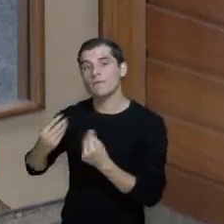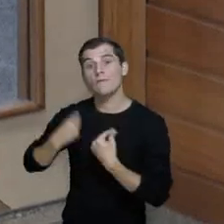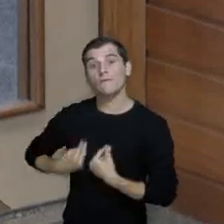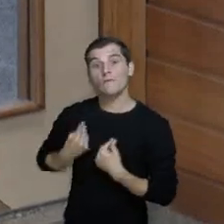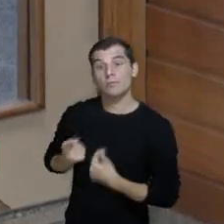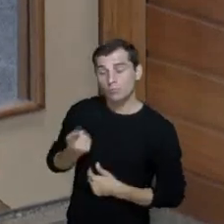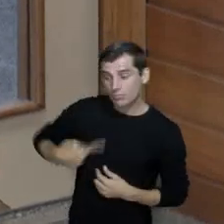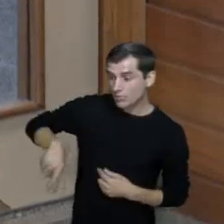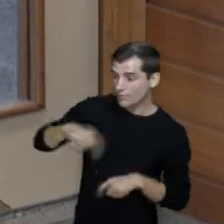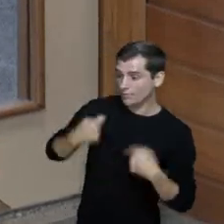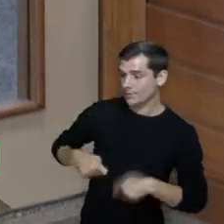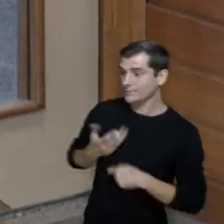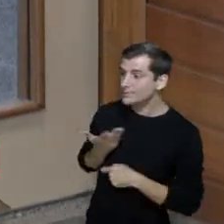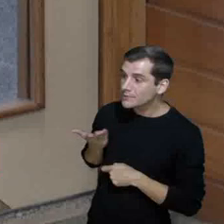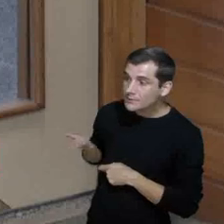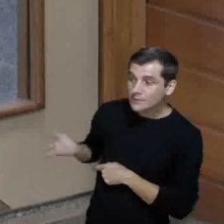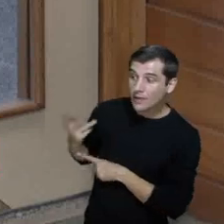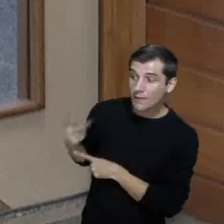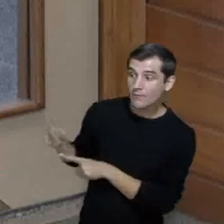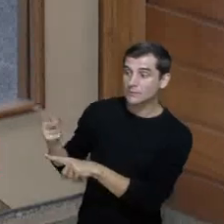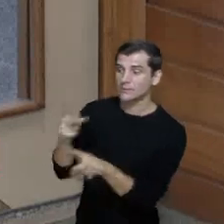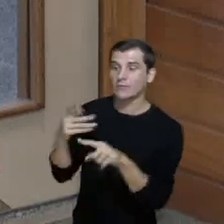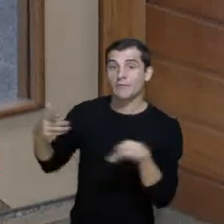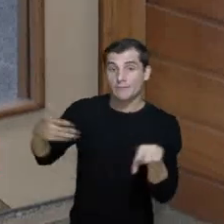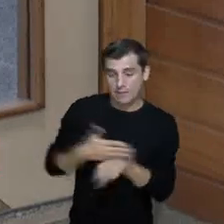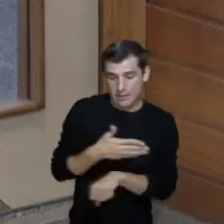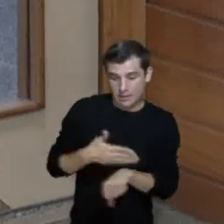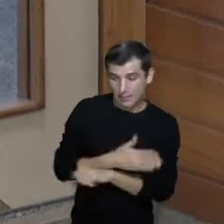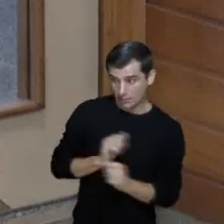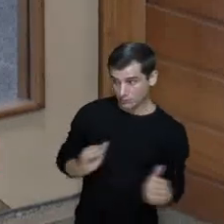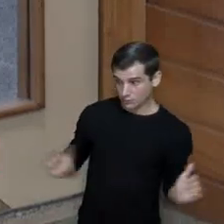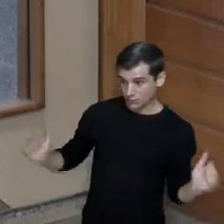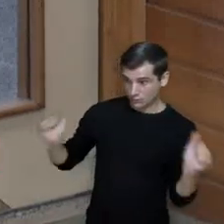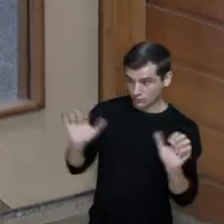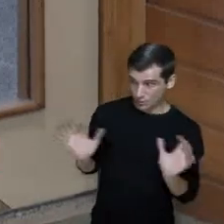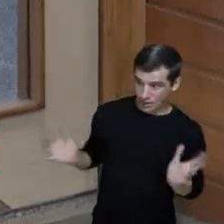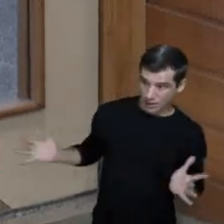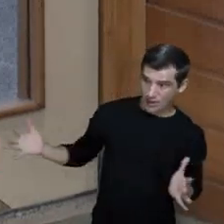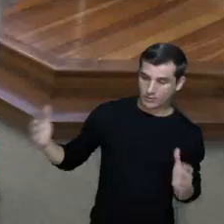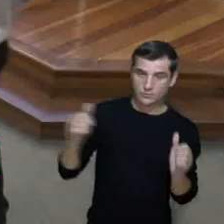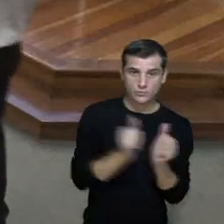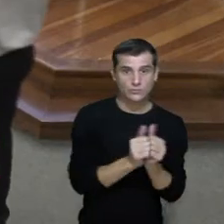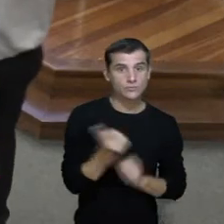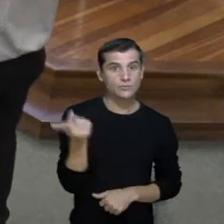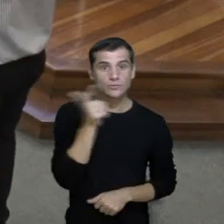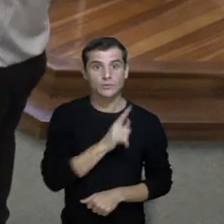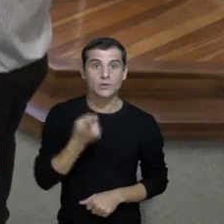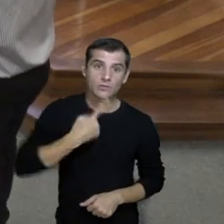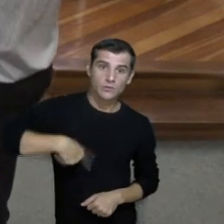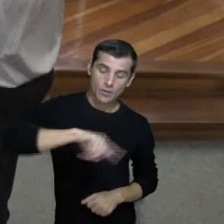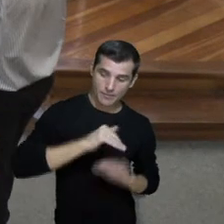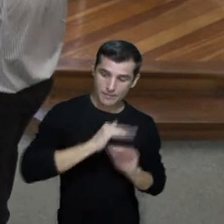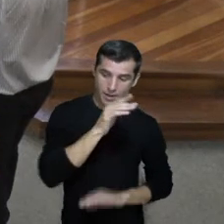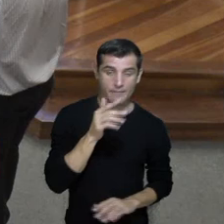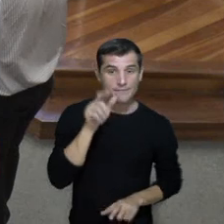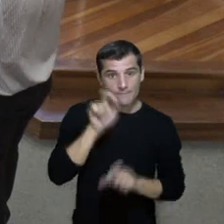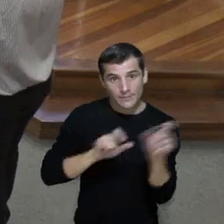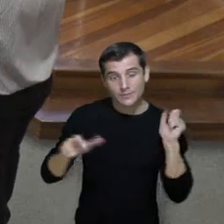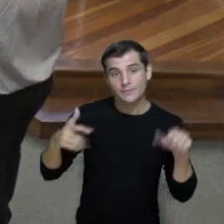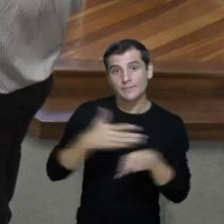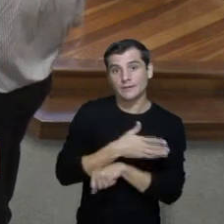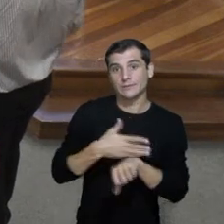vocês juntos a gente consegue começar e vamos trazendo mais gente mais entidades etc e tal pois bem Assembleia Como eu